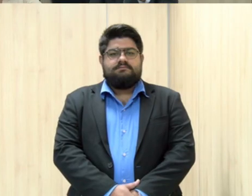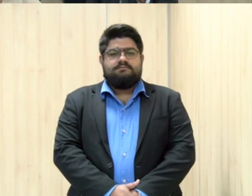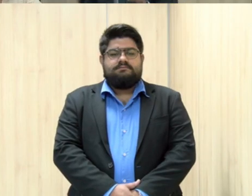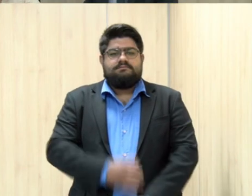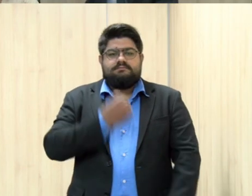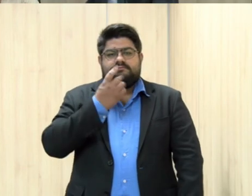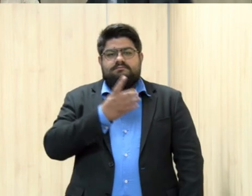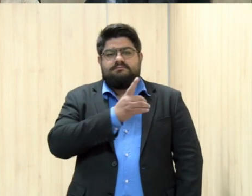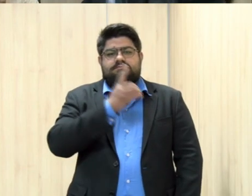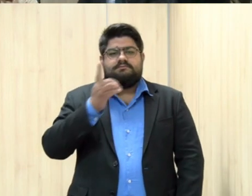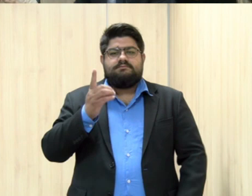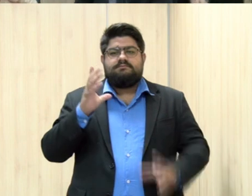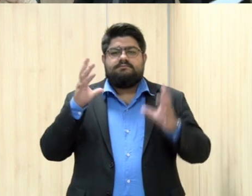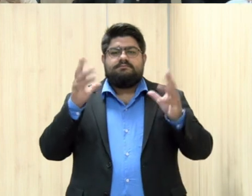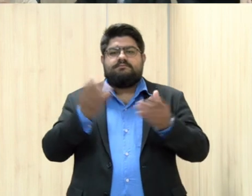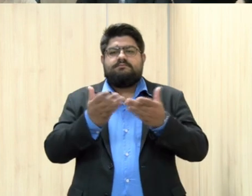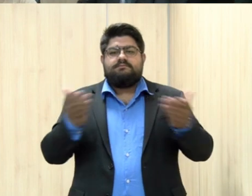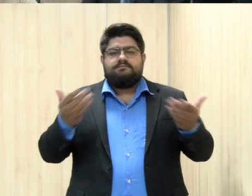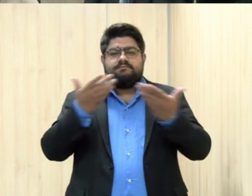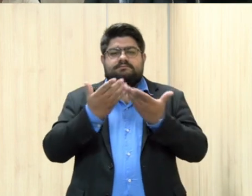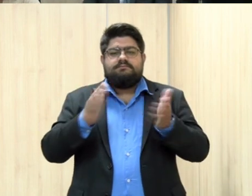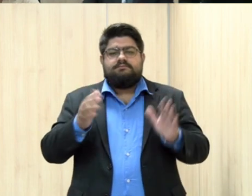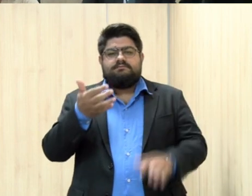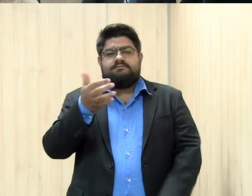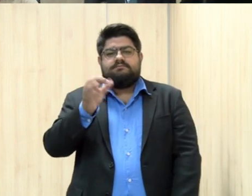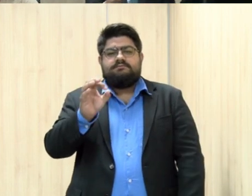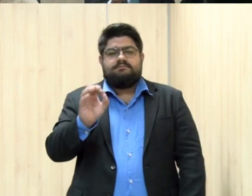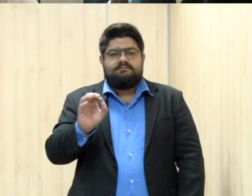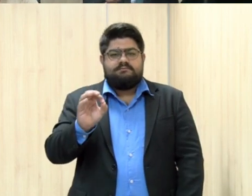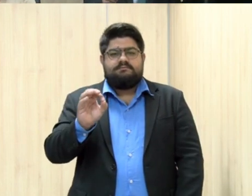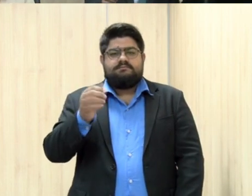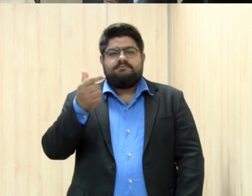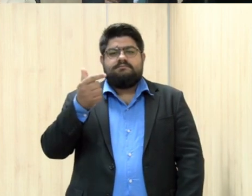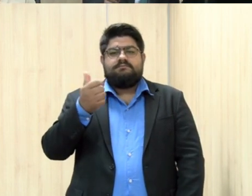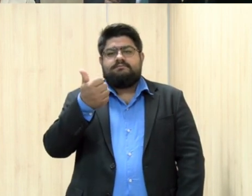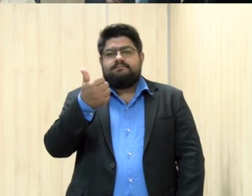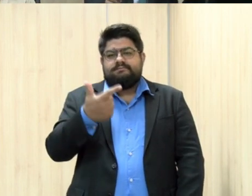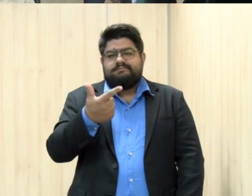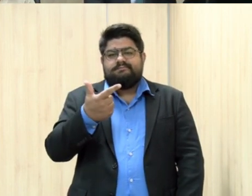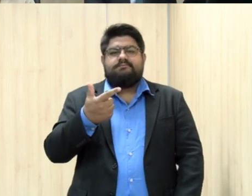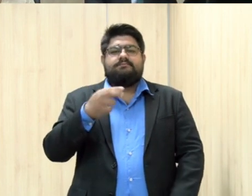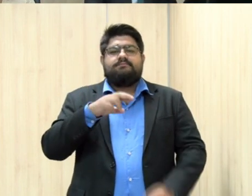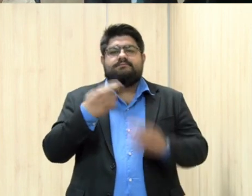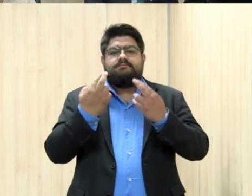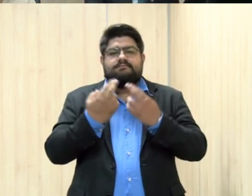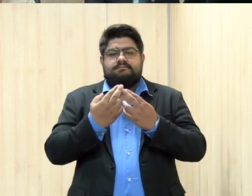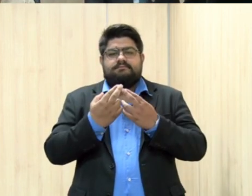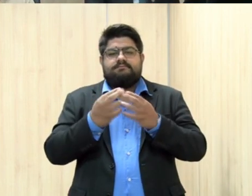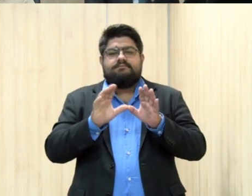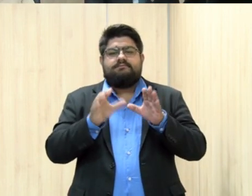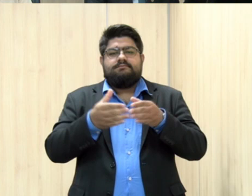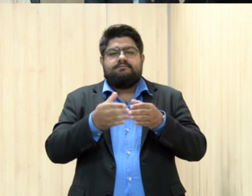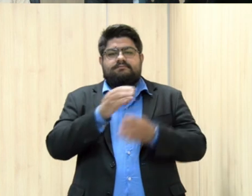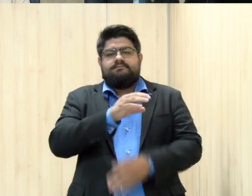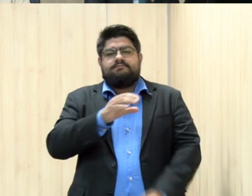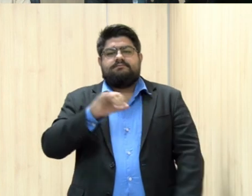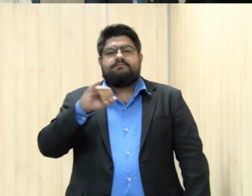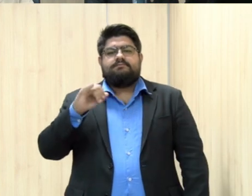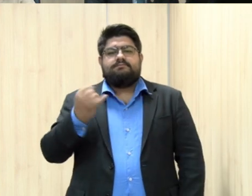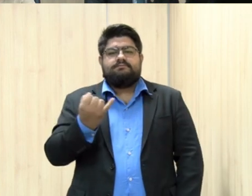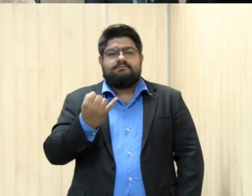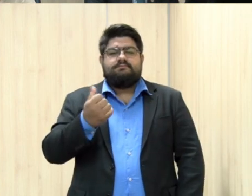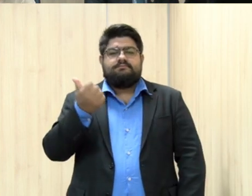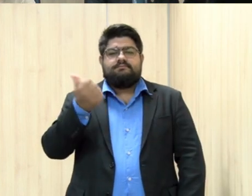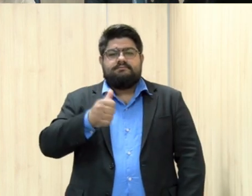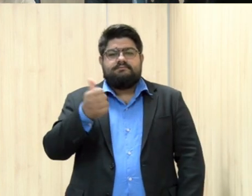muito bom dia a todos está aberto a décima segunda reunião ordinária comissão de construção de justiça e de redação da